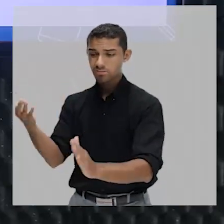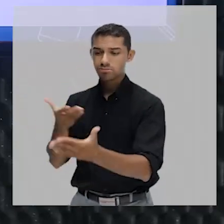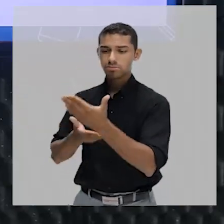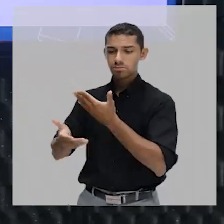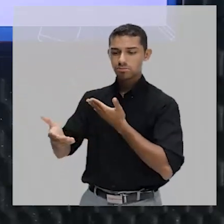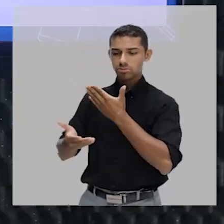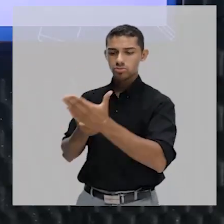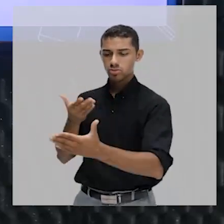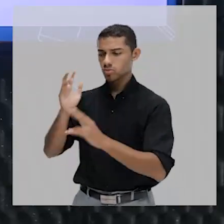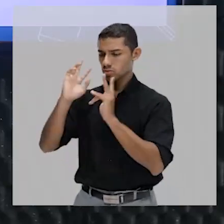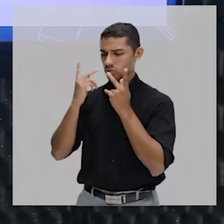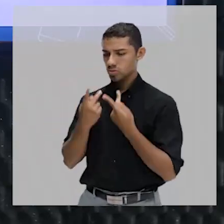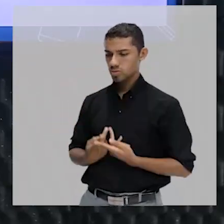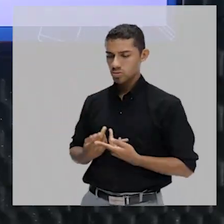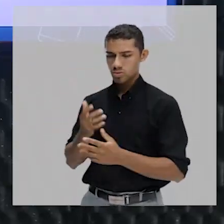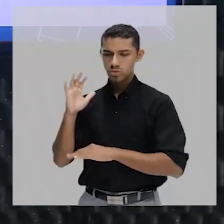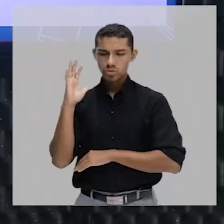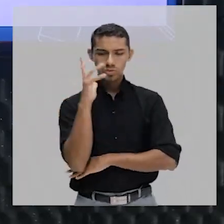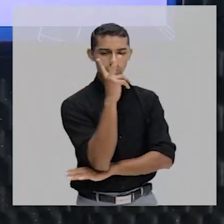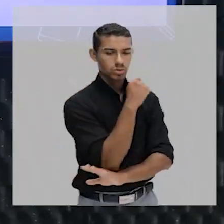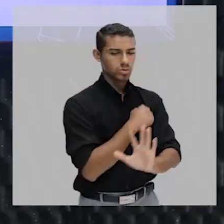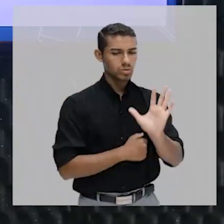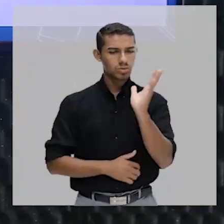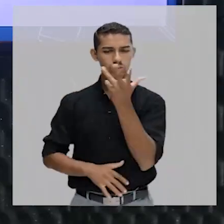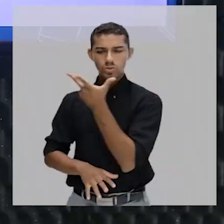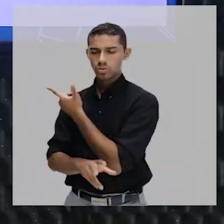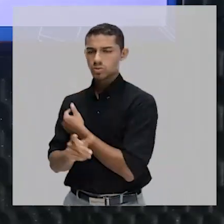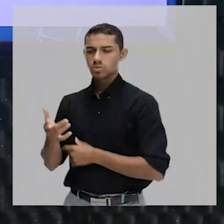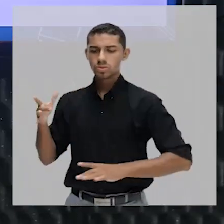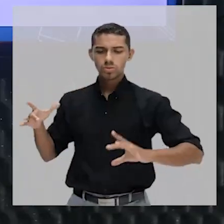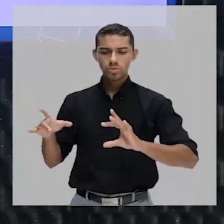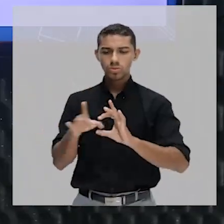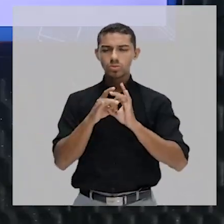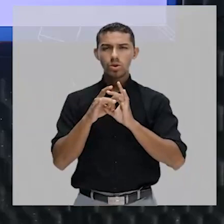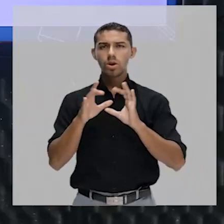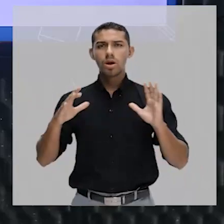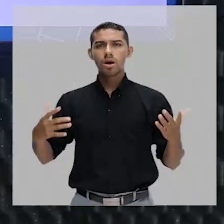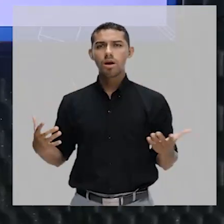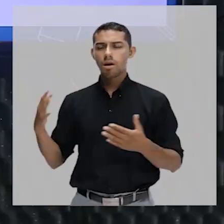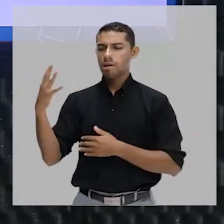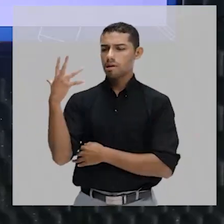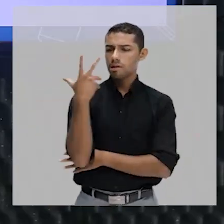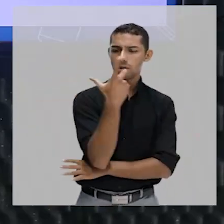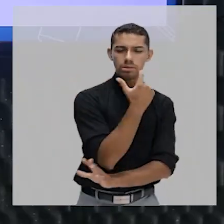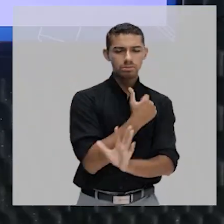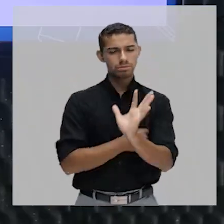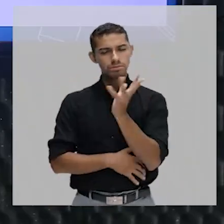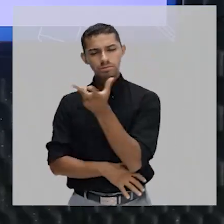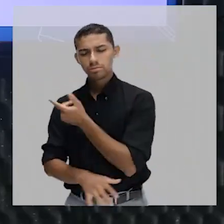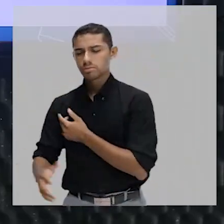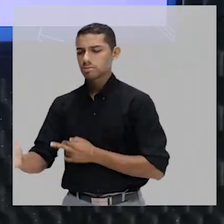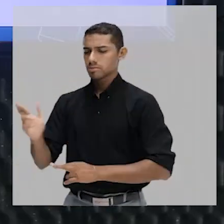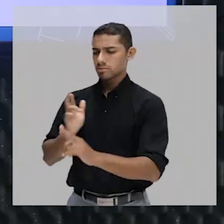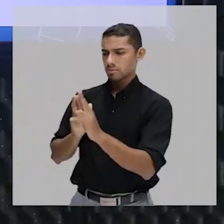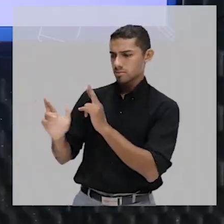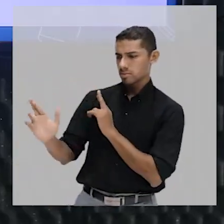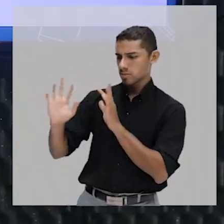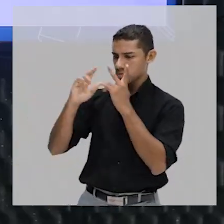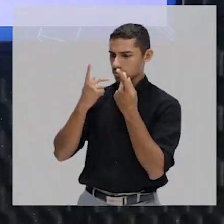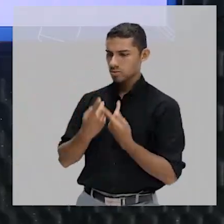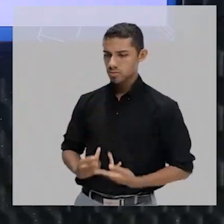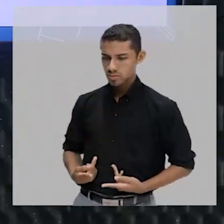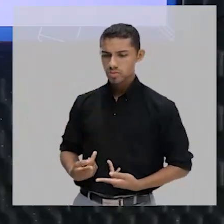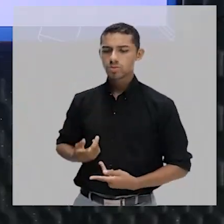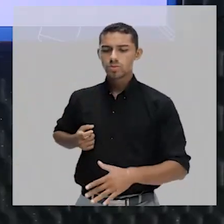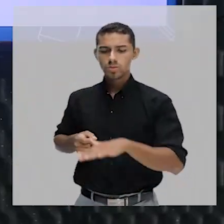interação entre o ser humano e o meio ambiente, ambos interferindo em um no outro, ou seja, o meio ambiente interferindo nas relações humanas e as